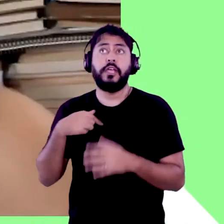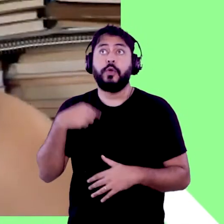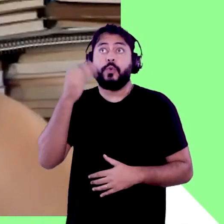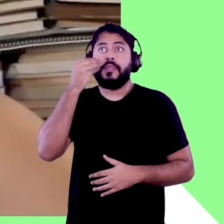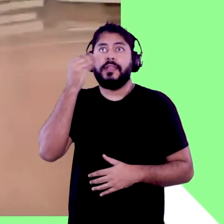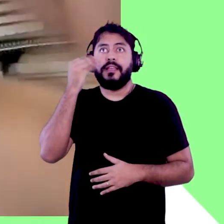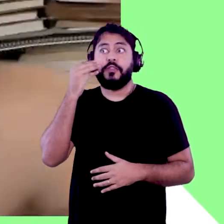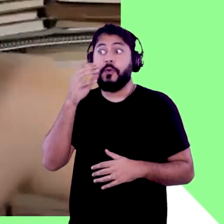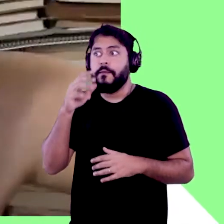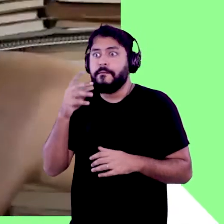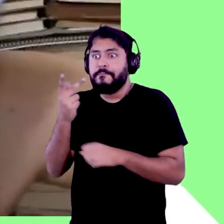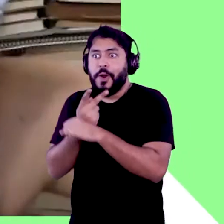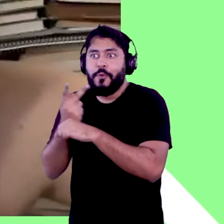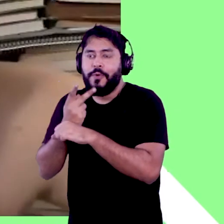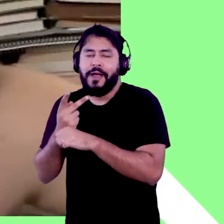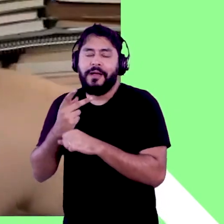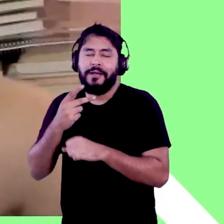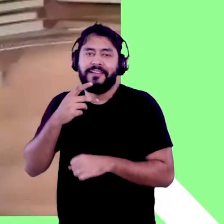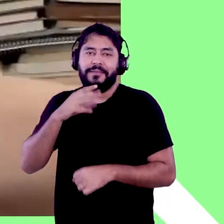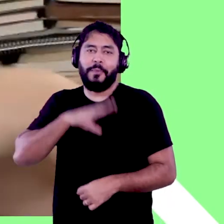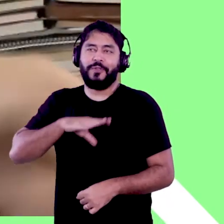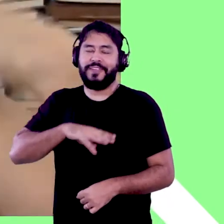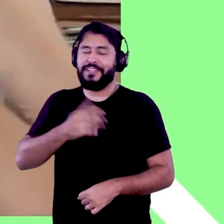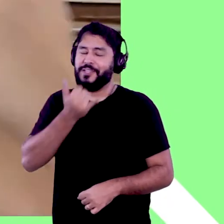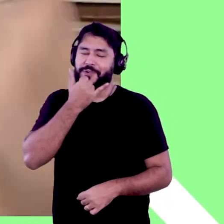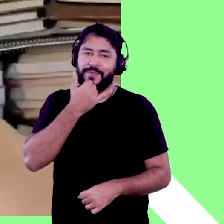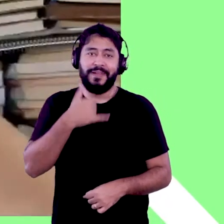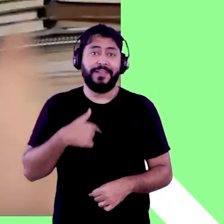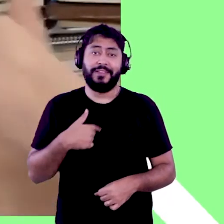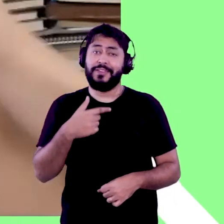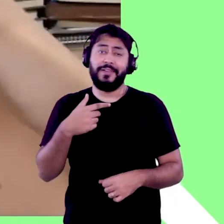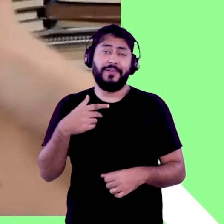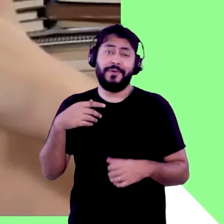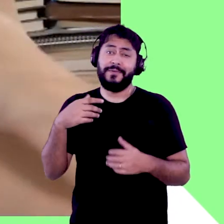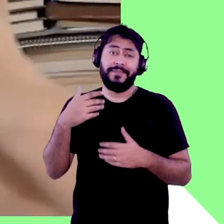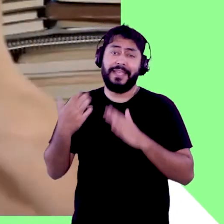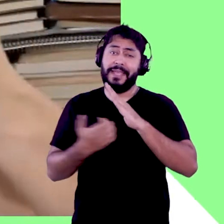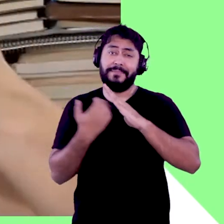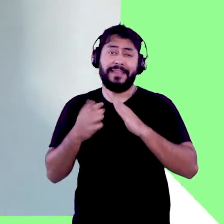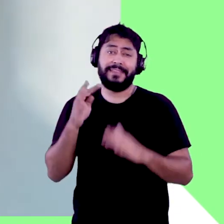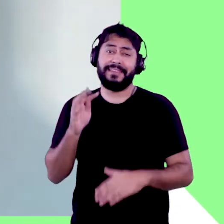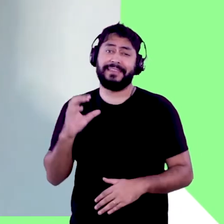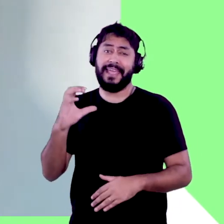em português, gente. Me perdoe que eu sou de empresa tech, eu fico fazendo em